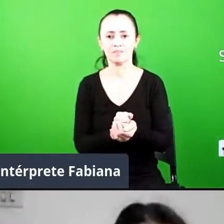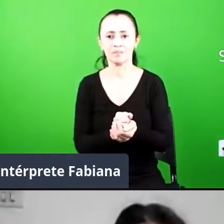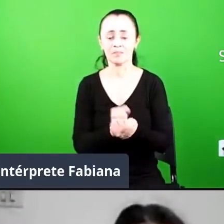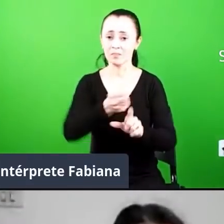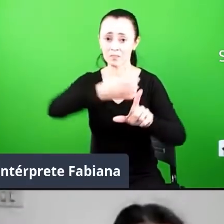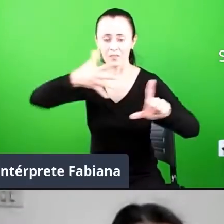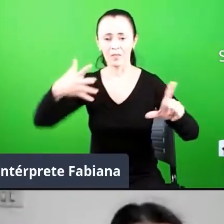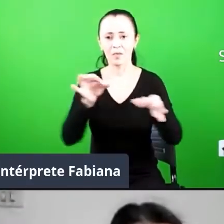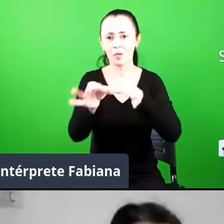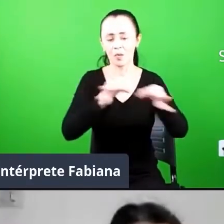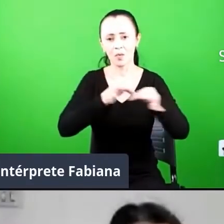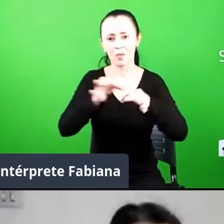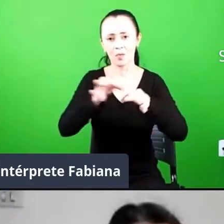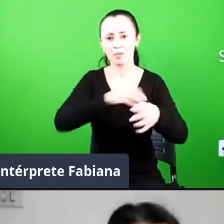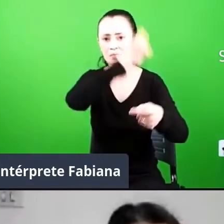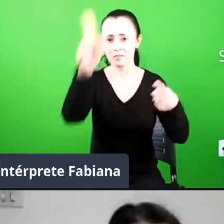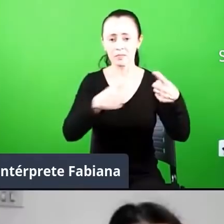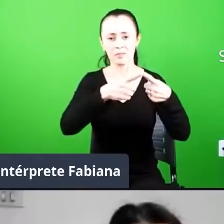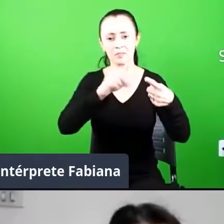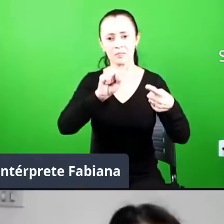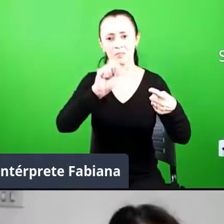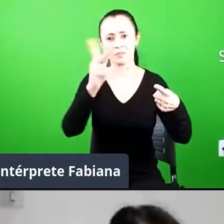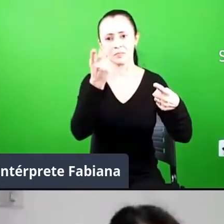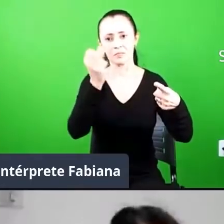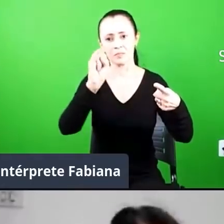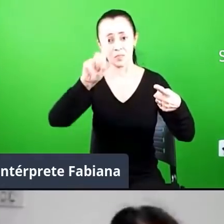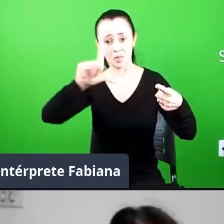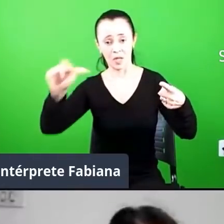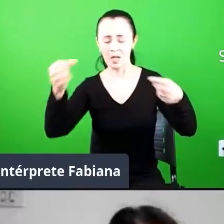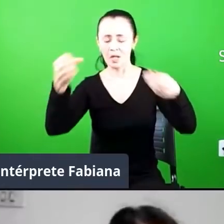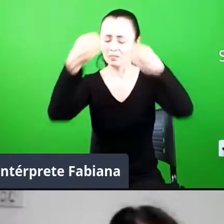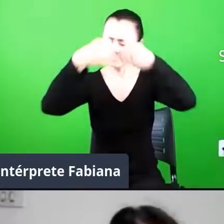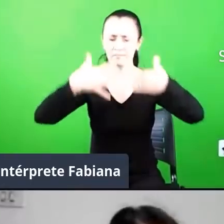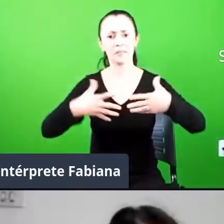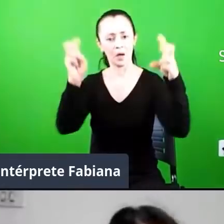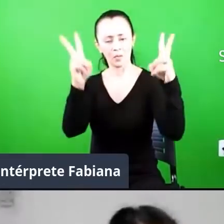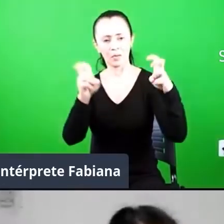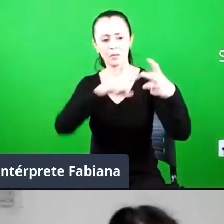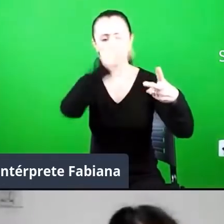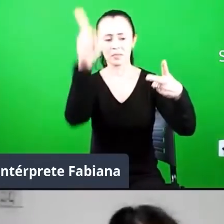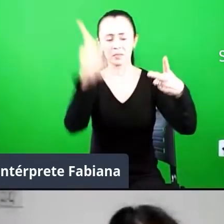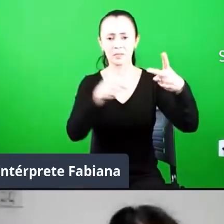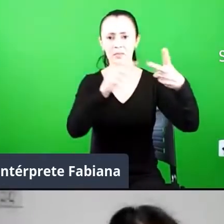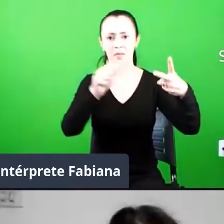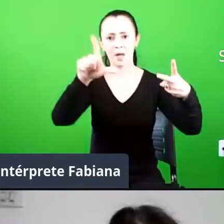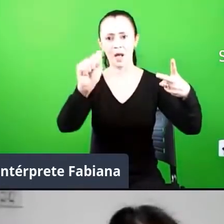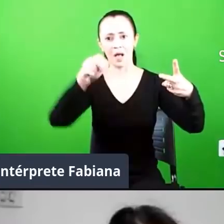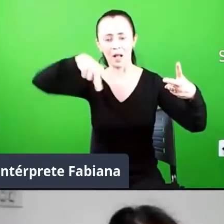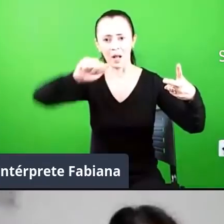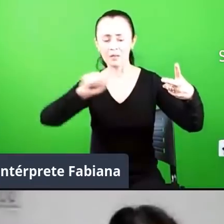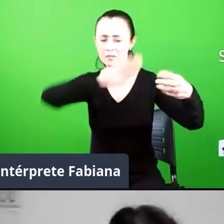a professora doutora Sheila Denise explanará sobre o tema abordado na nossa live, e a professora Alana Cabral irá